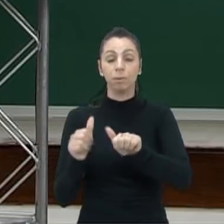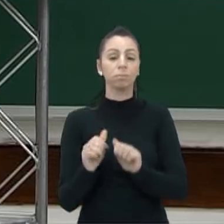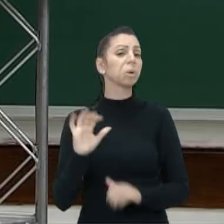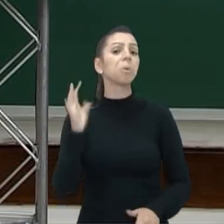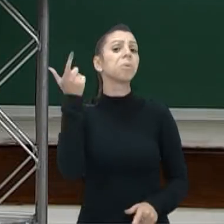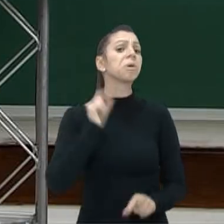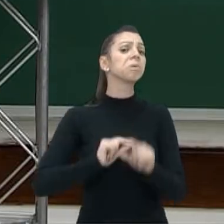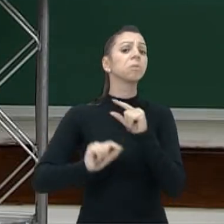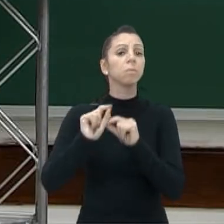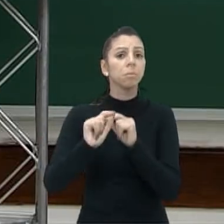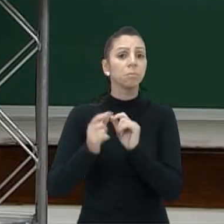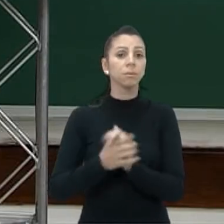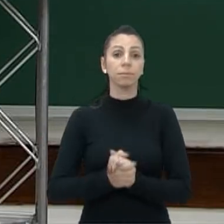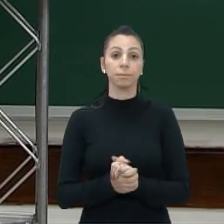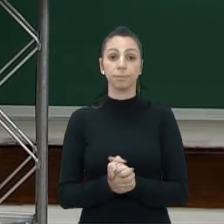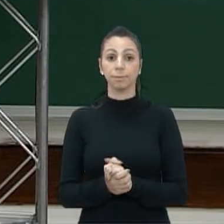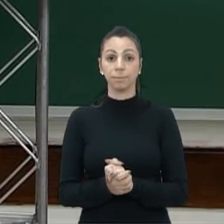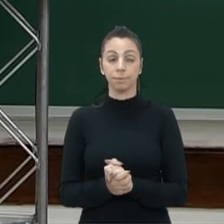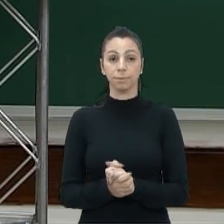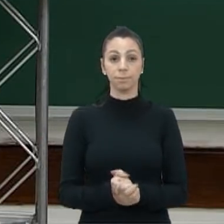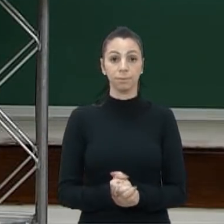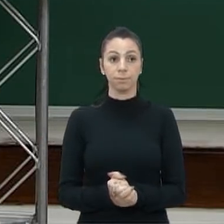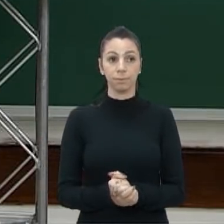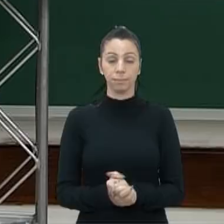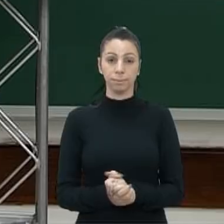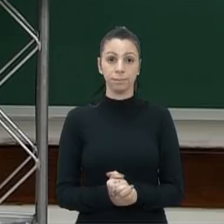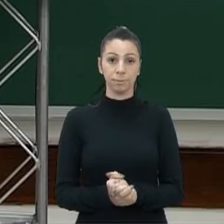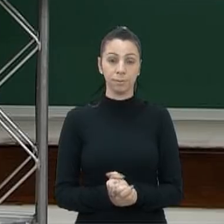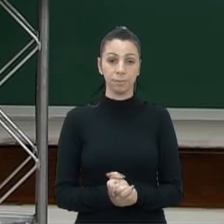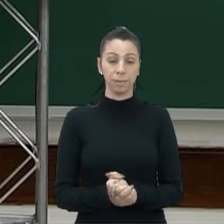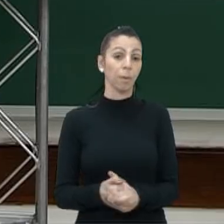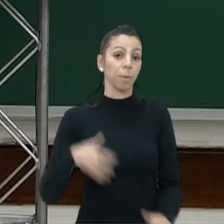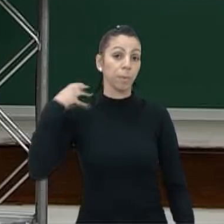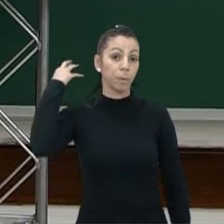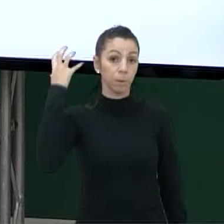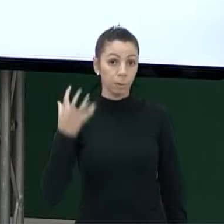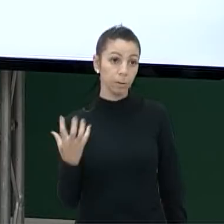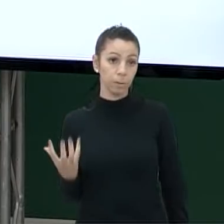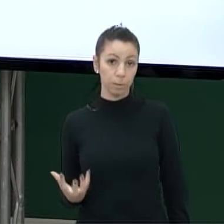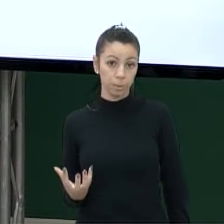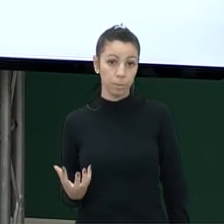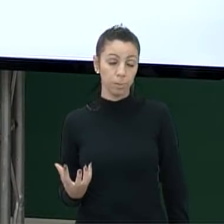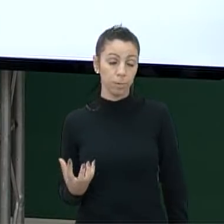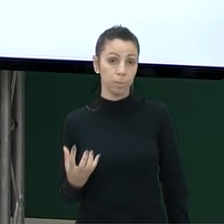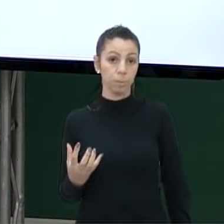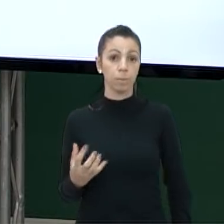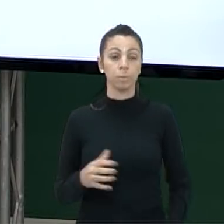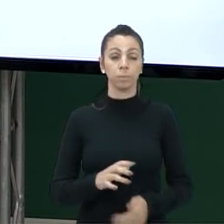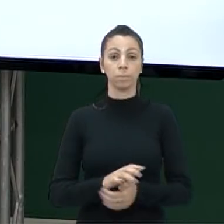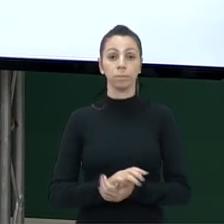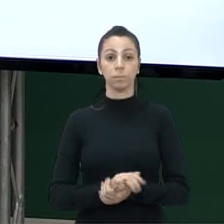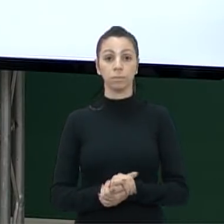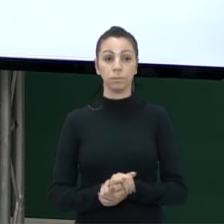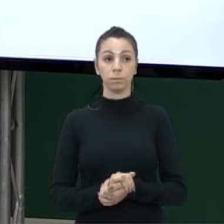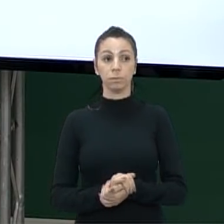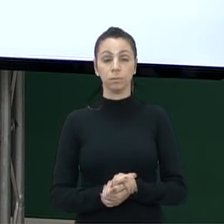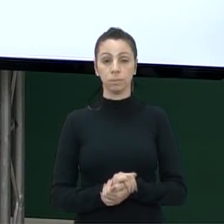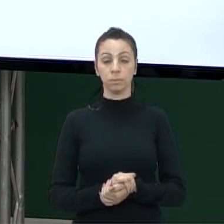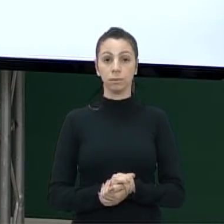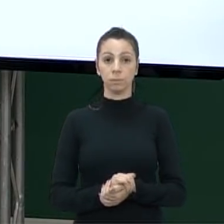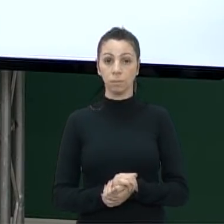Bem, para isso, o nosso amigo Newtinho falou o seguinte, para isso é necessário causar